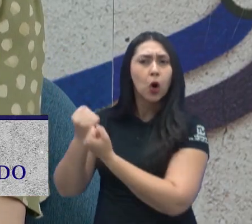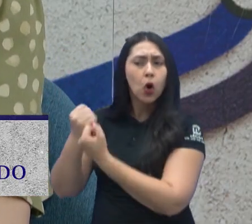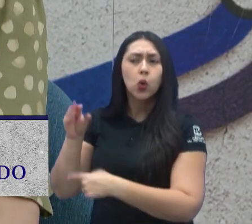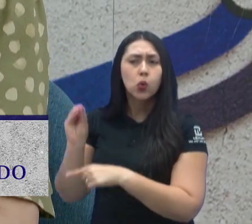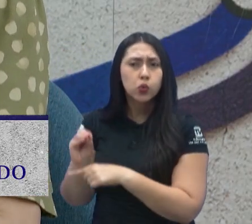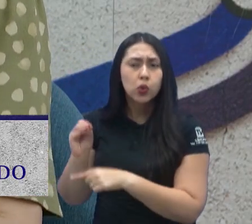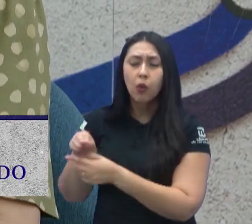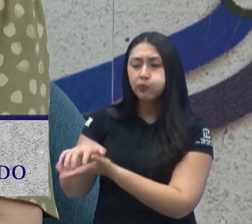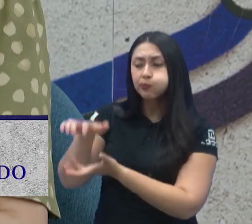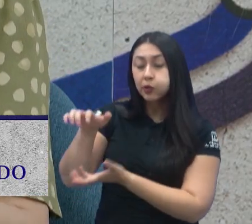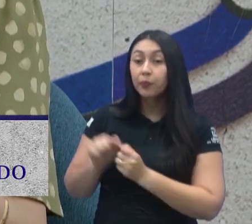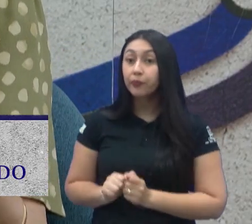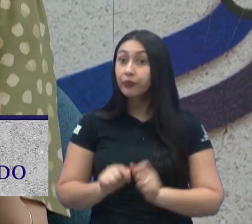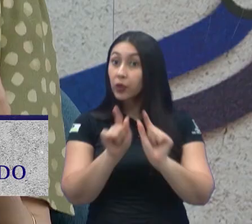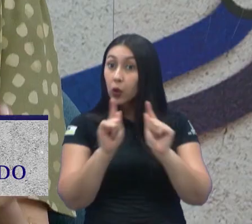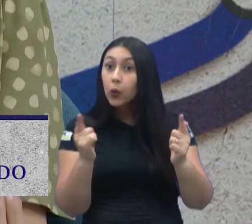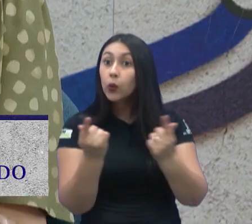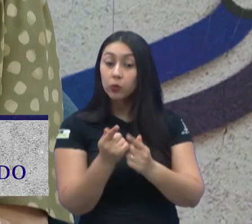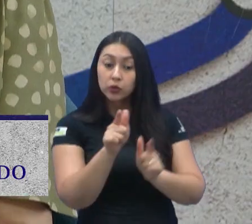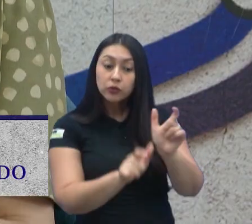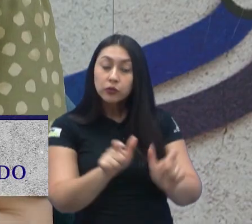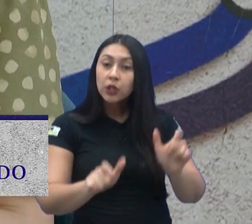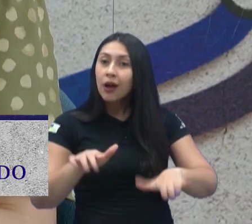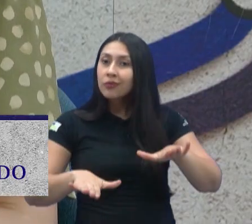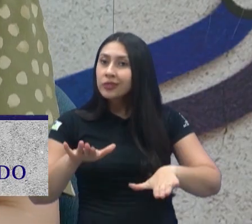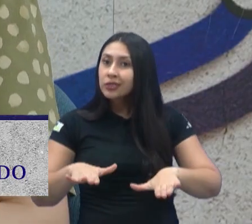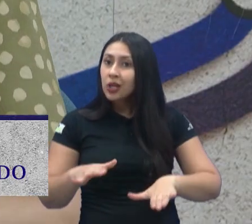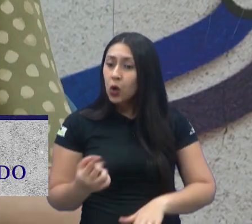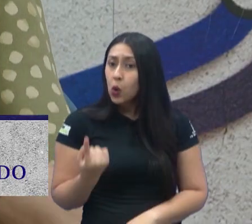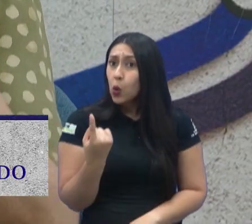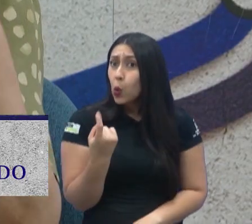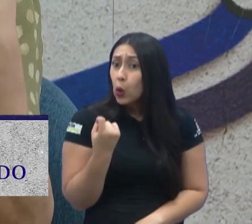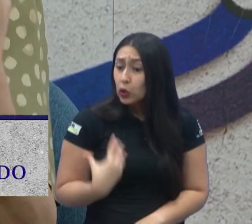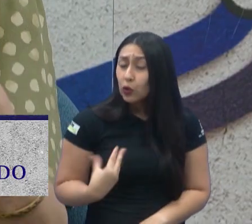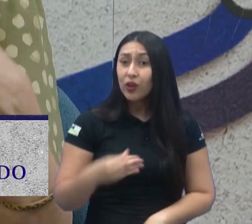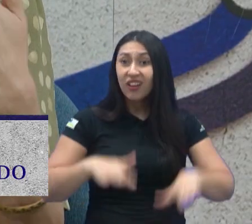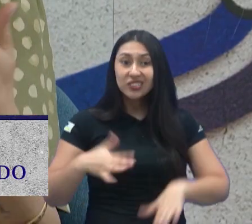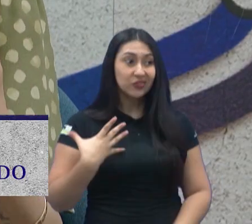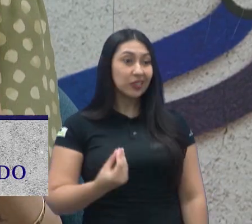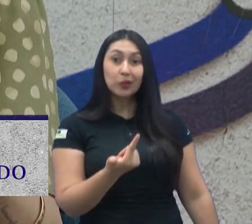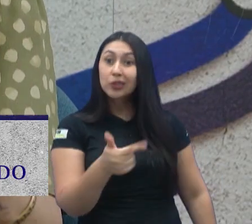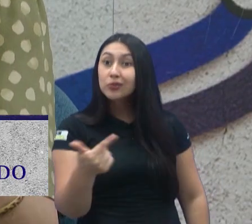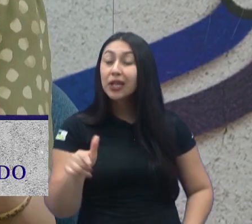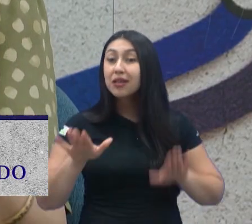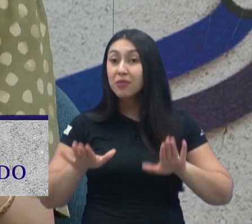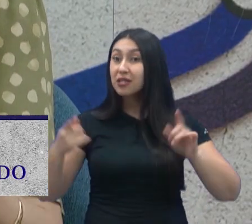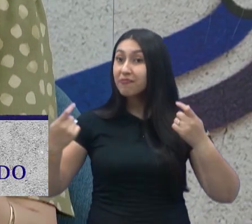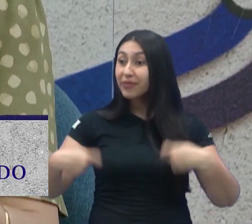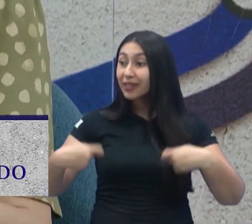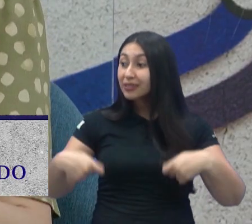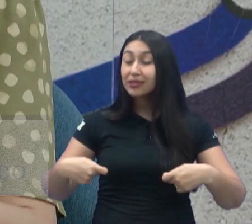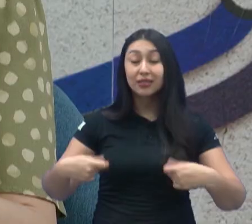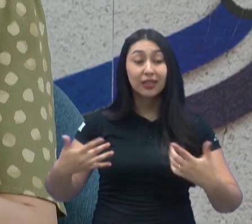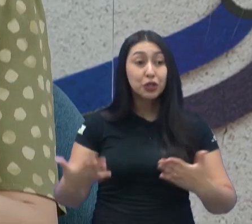de pessoas que às vezes têm filho único ou não tem nenhum filho, e aí está ficando, né, um